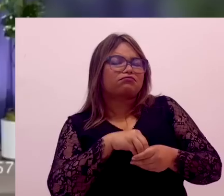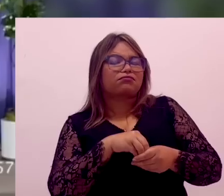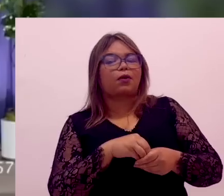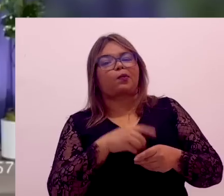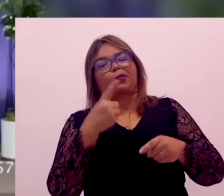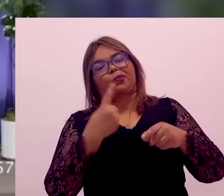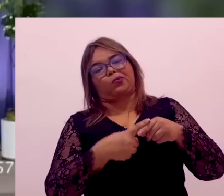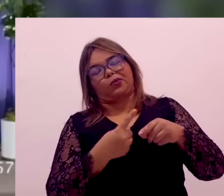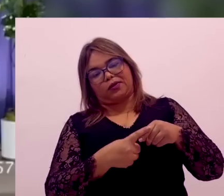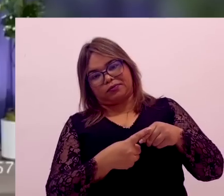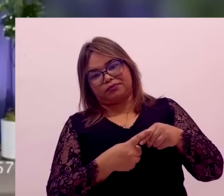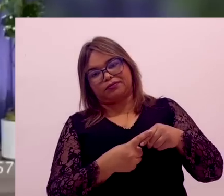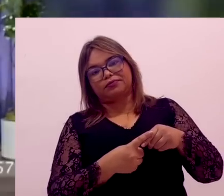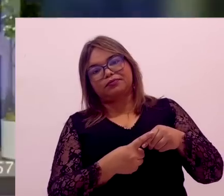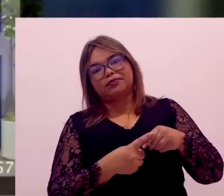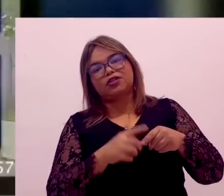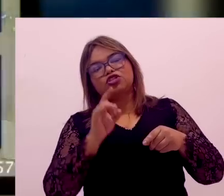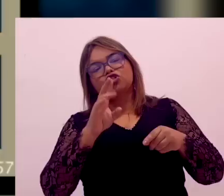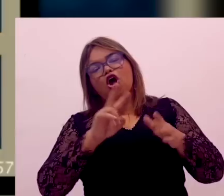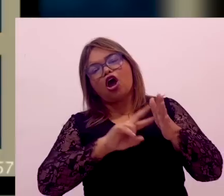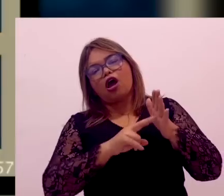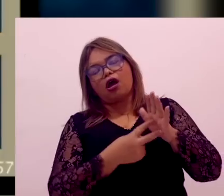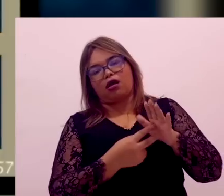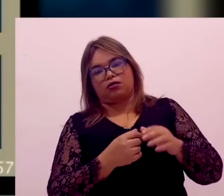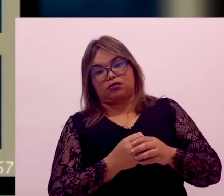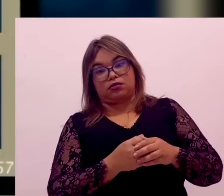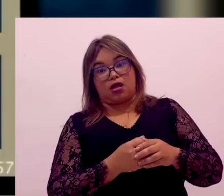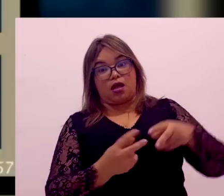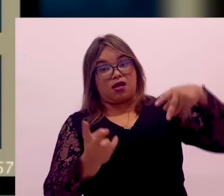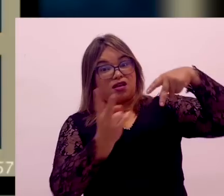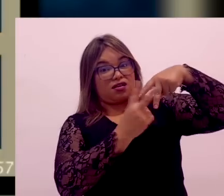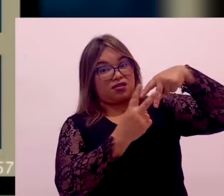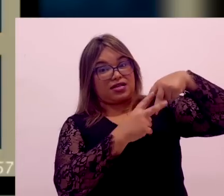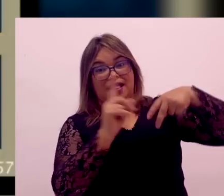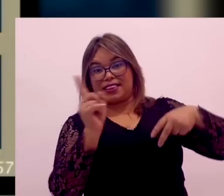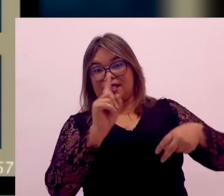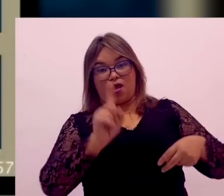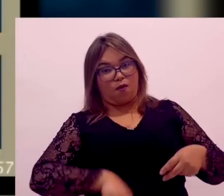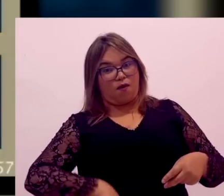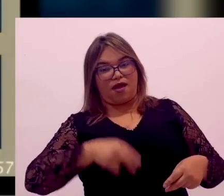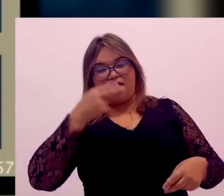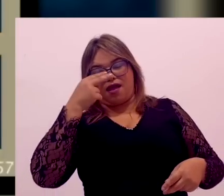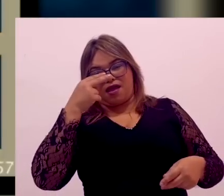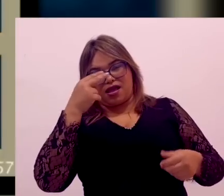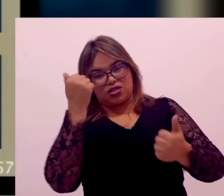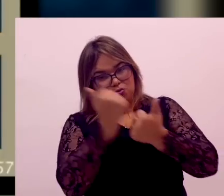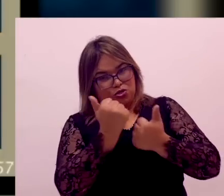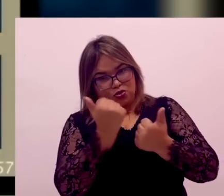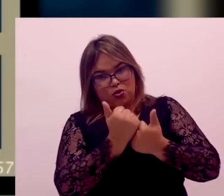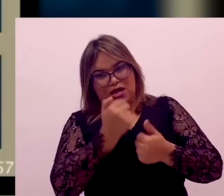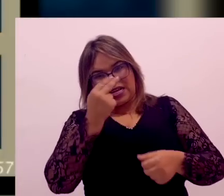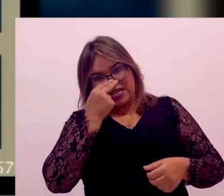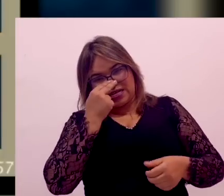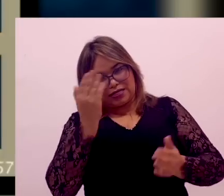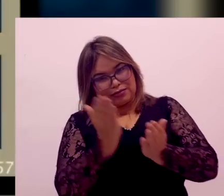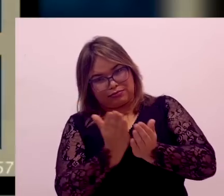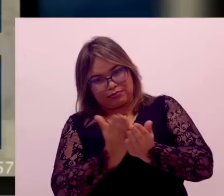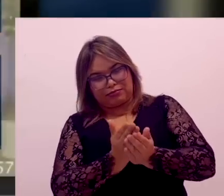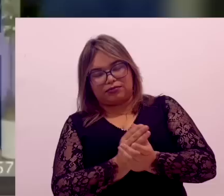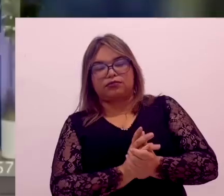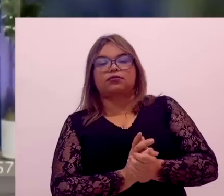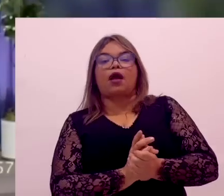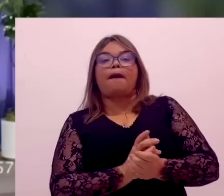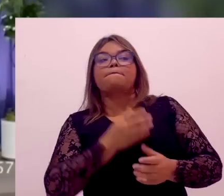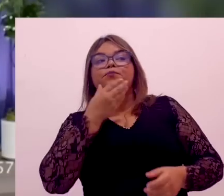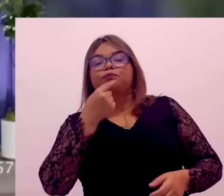nem um substituto do cristianismo. Então, o que ela é? De acordo com Morais e Dogma, a religião e filosofia da